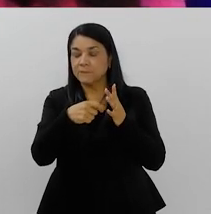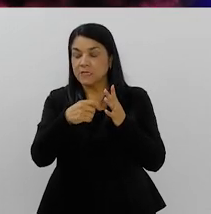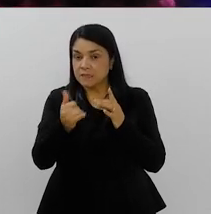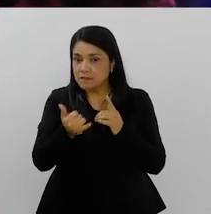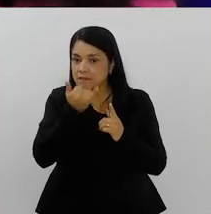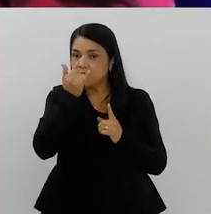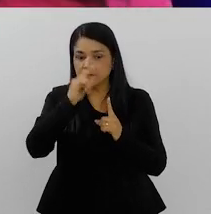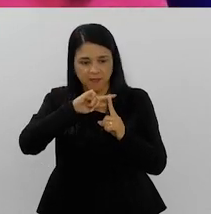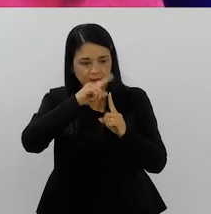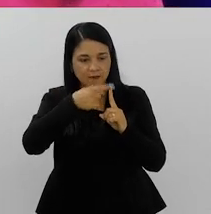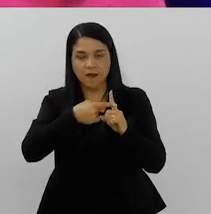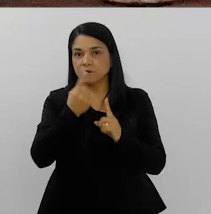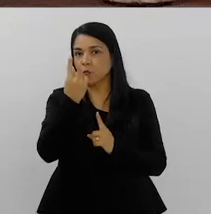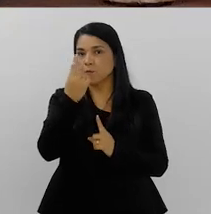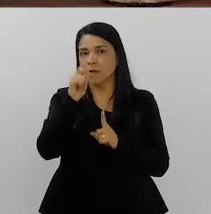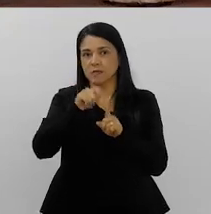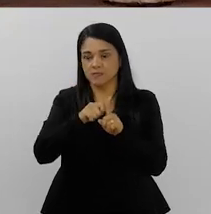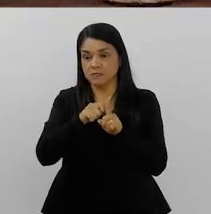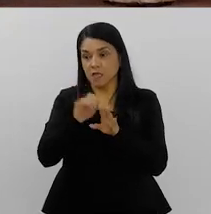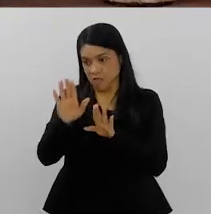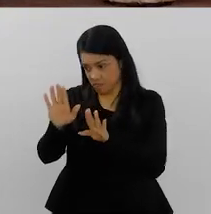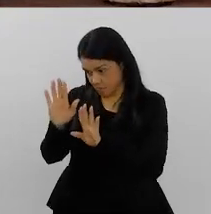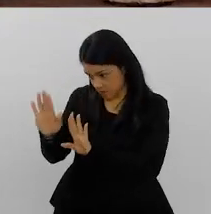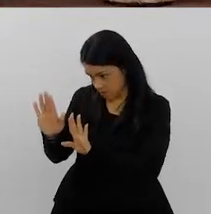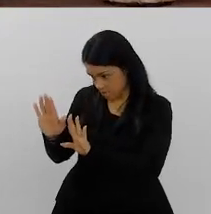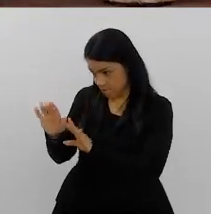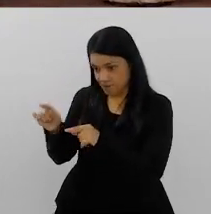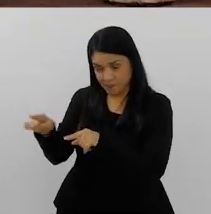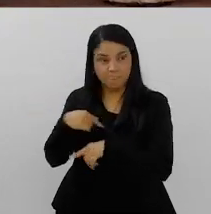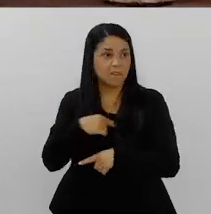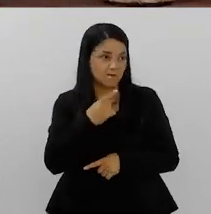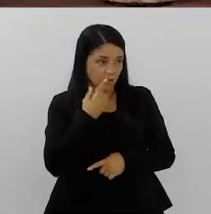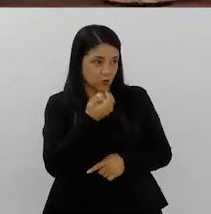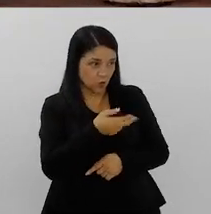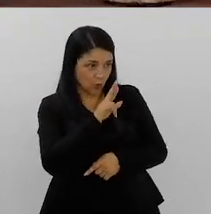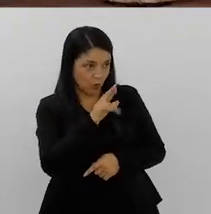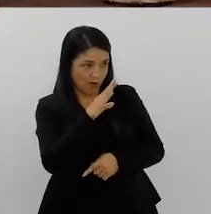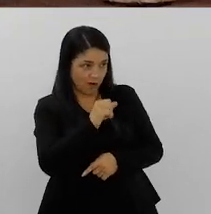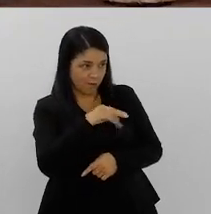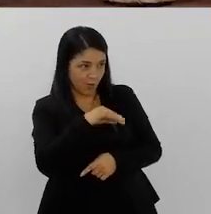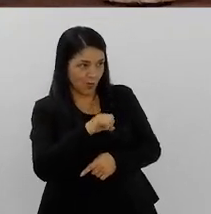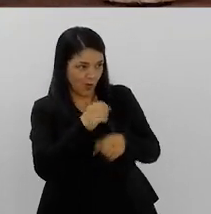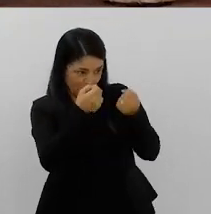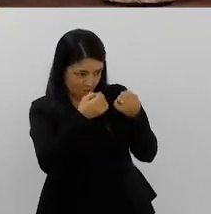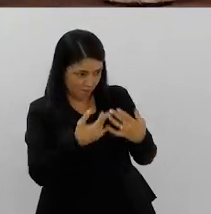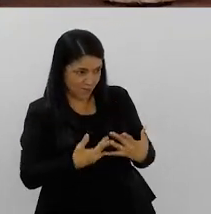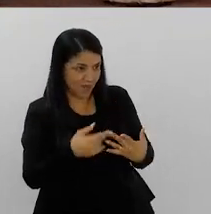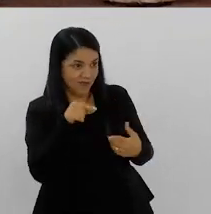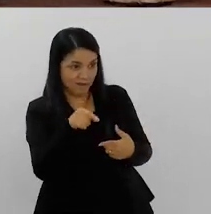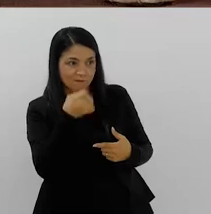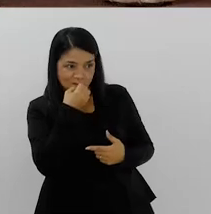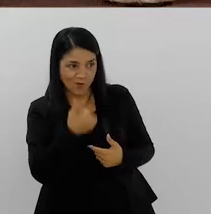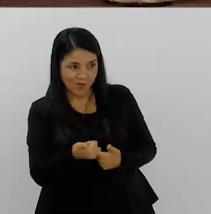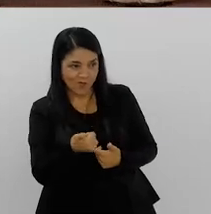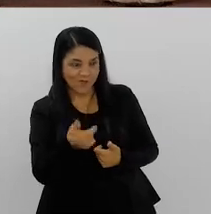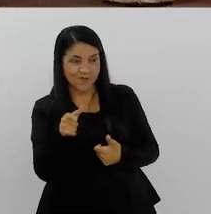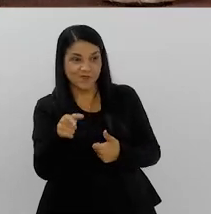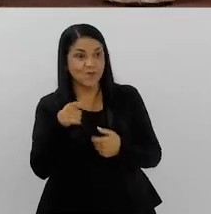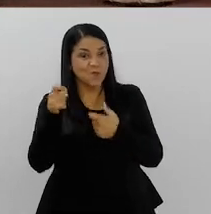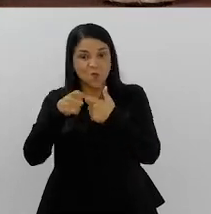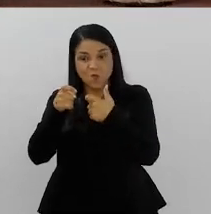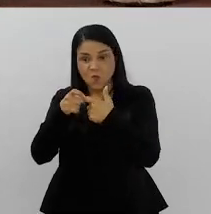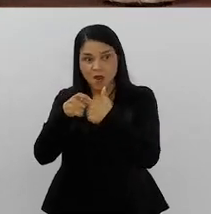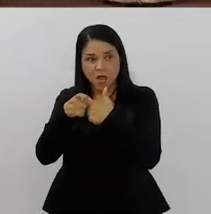gravidíssima um mês Catarina segura aí Dr Camilo Tá vendo como é bom a gente falar eh talvez ela não não não o